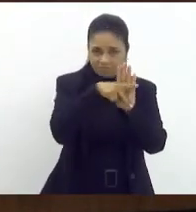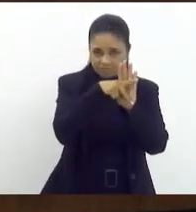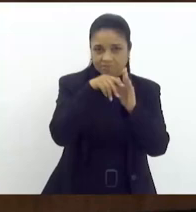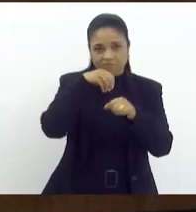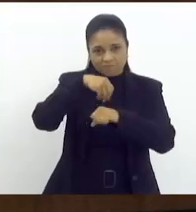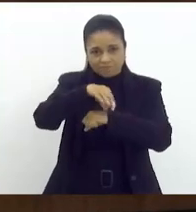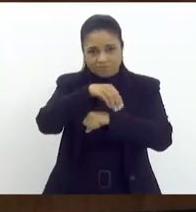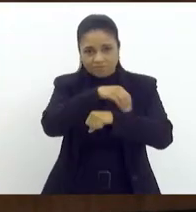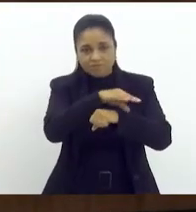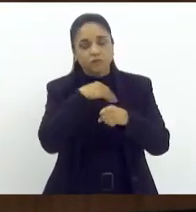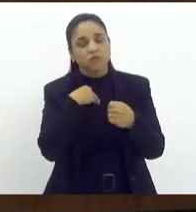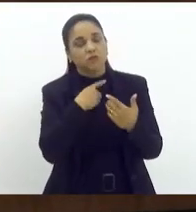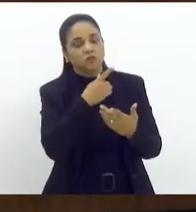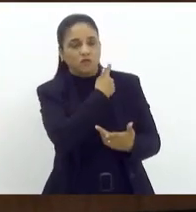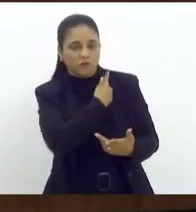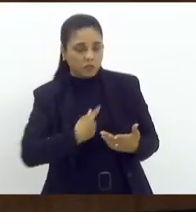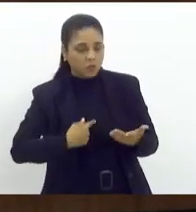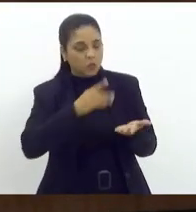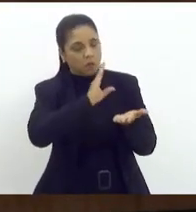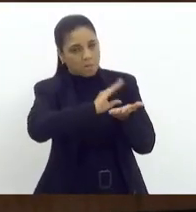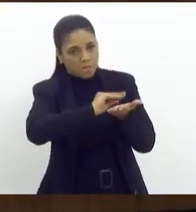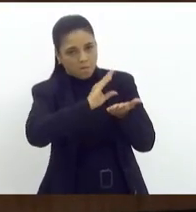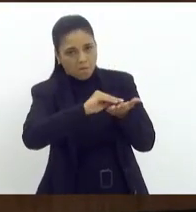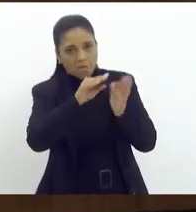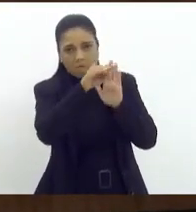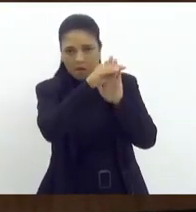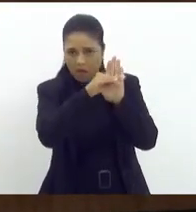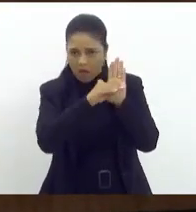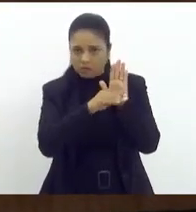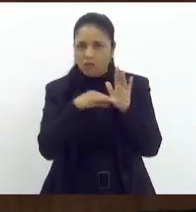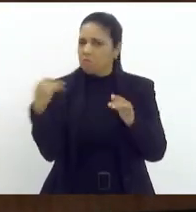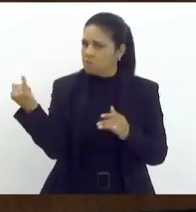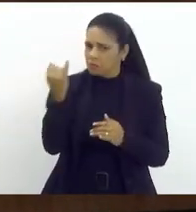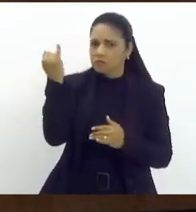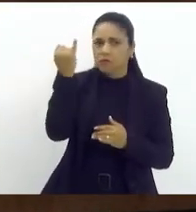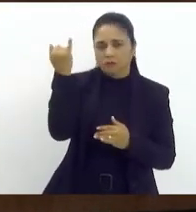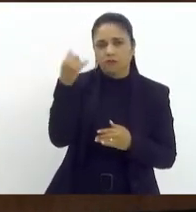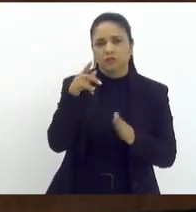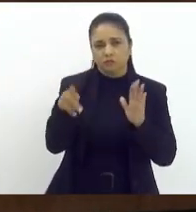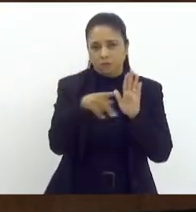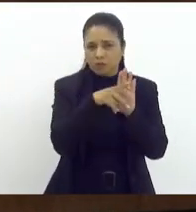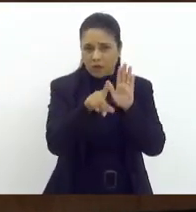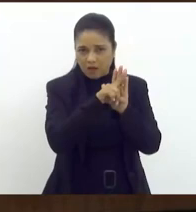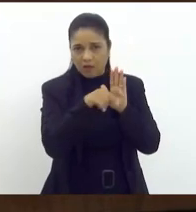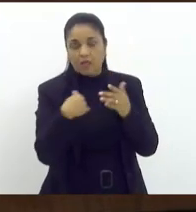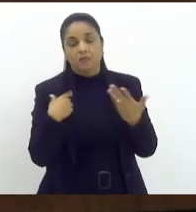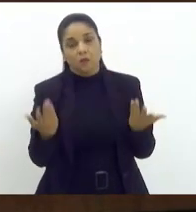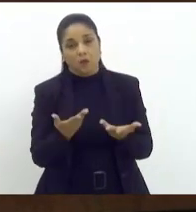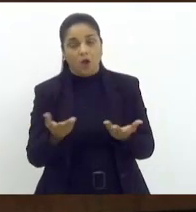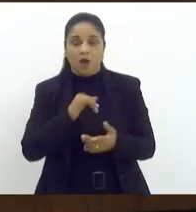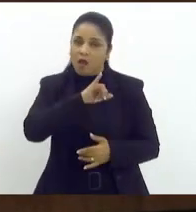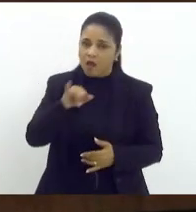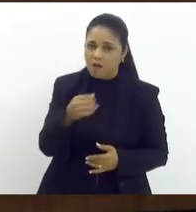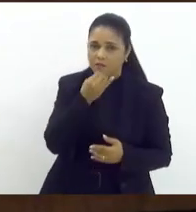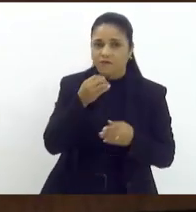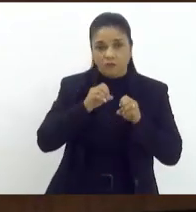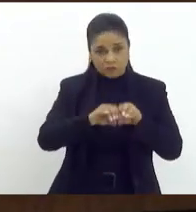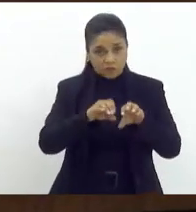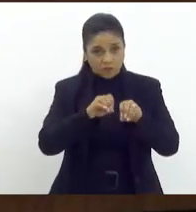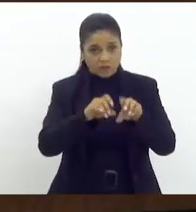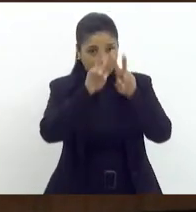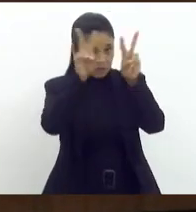coloque-se em Pauta porque é muito importante e aproveitando aqui falando já que estamos falando de educação mandar